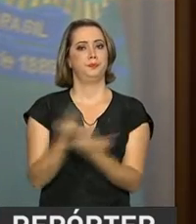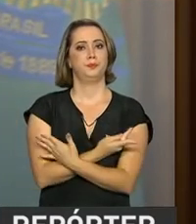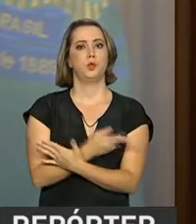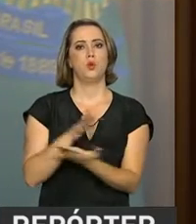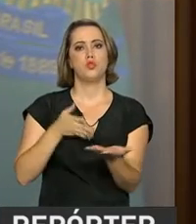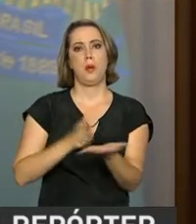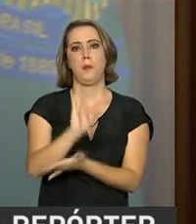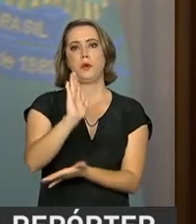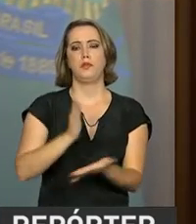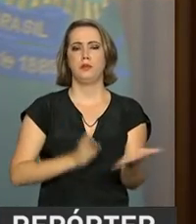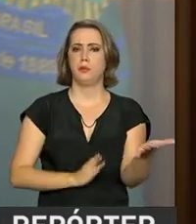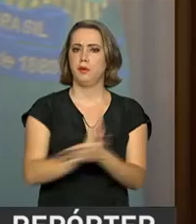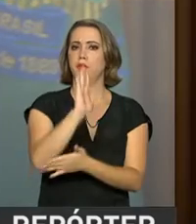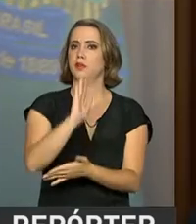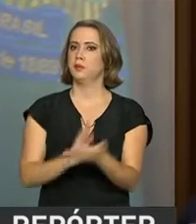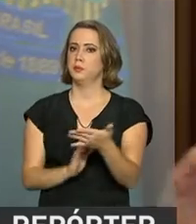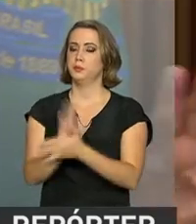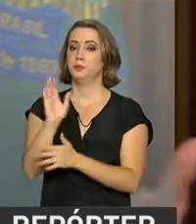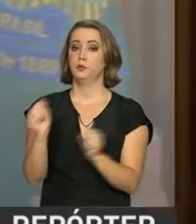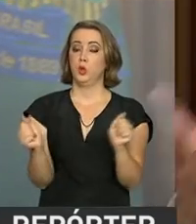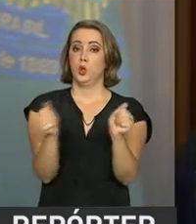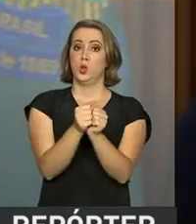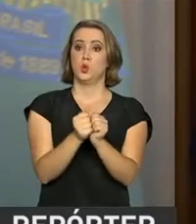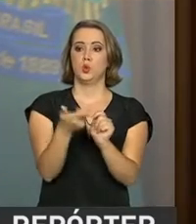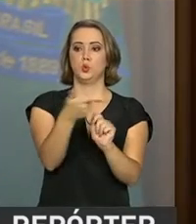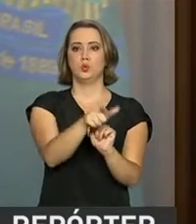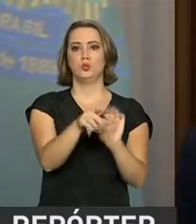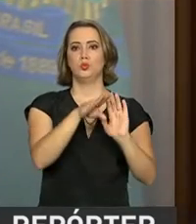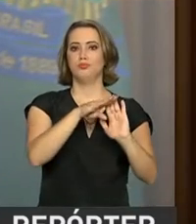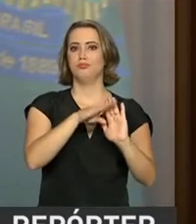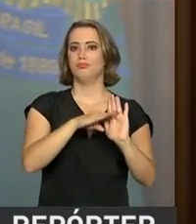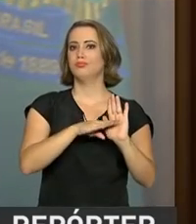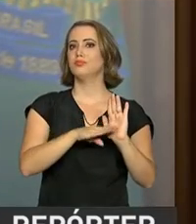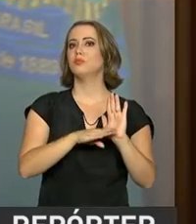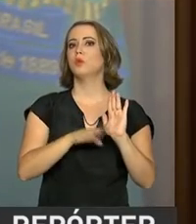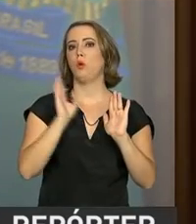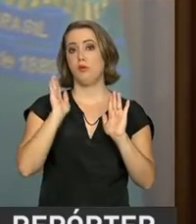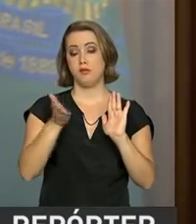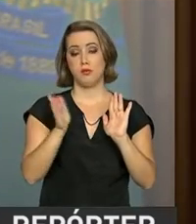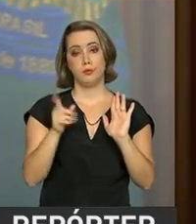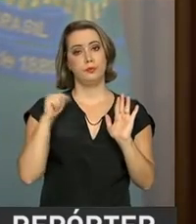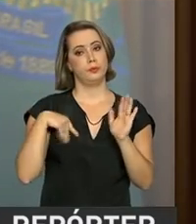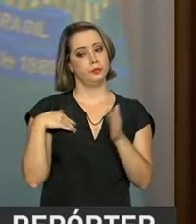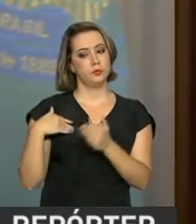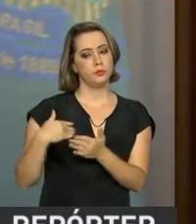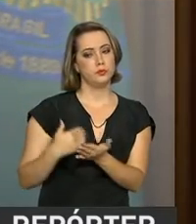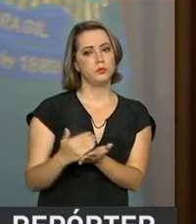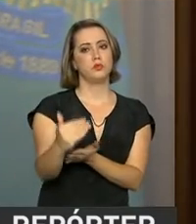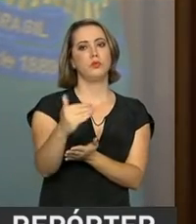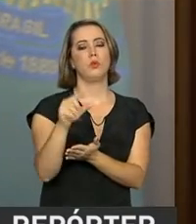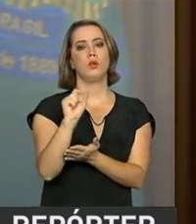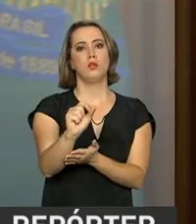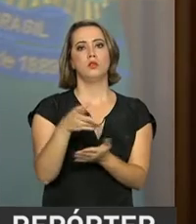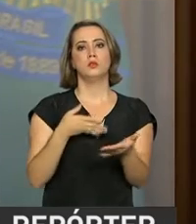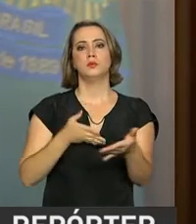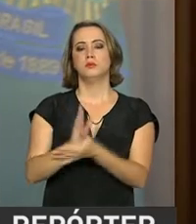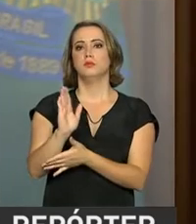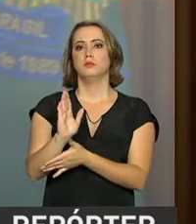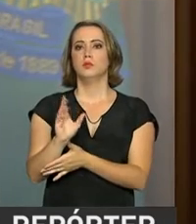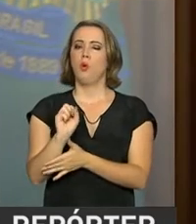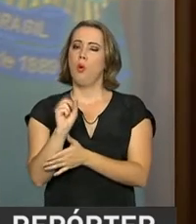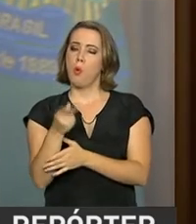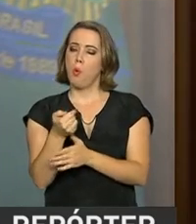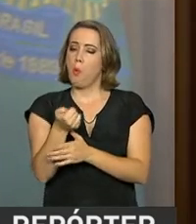por exemplo juntamente com outras bebidas já em andamento e aprovadas ou em